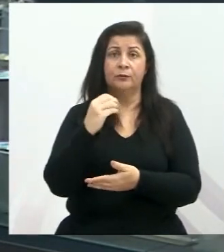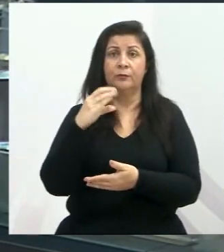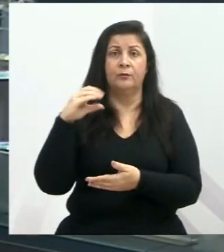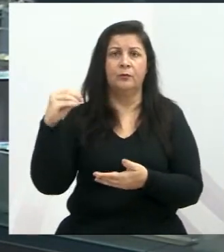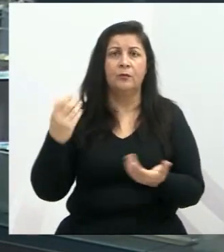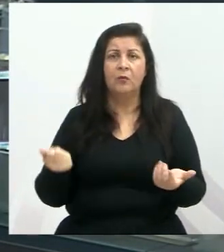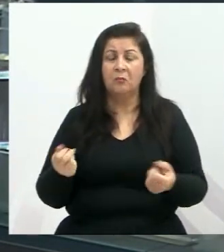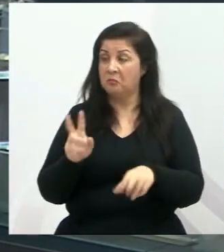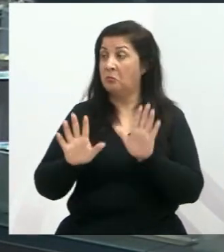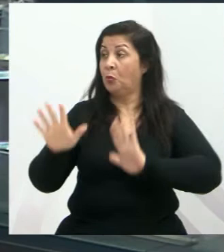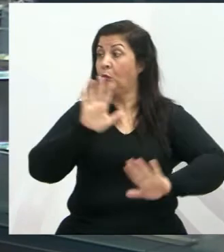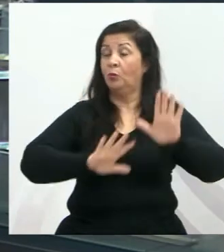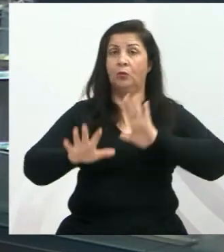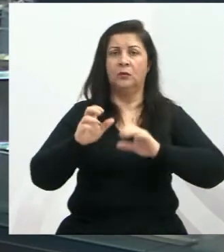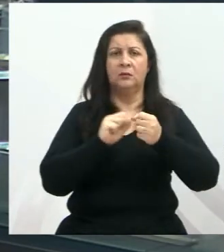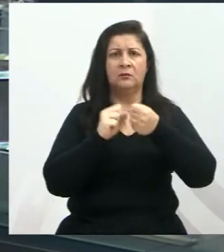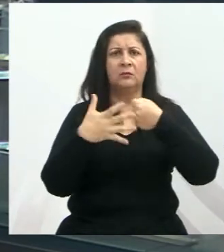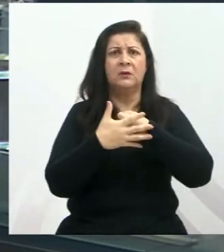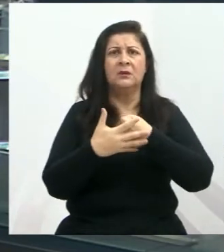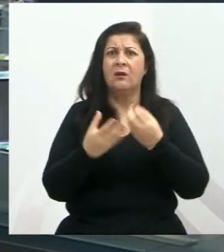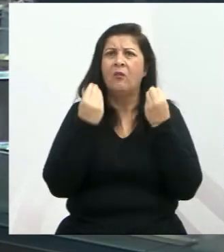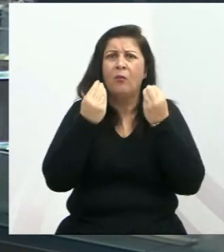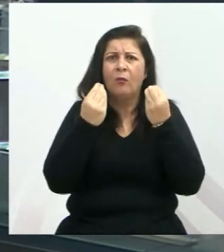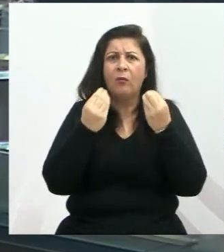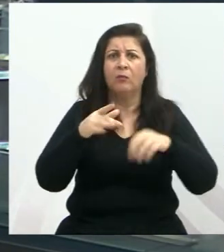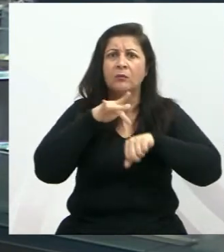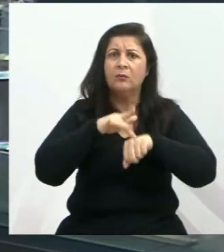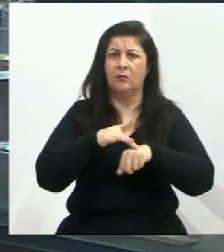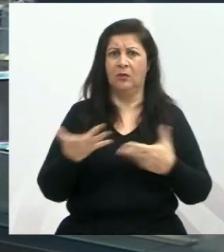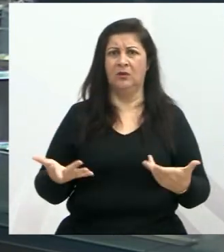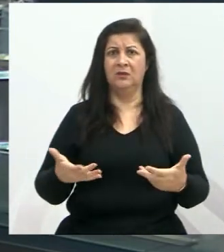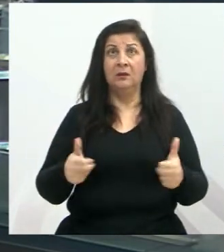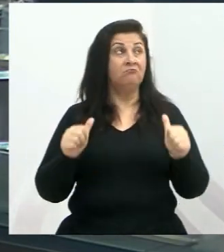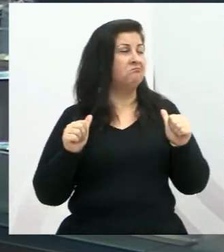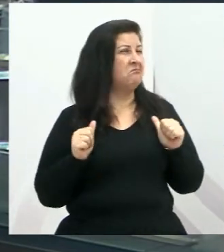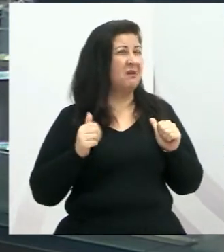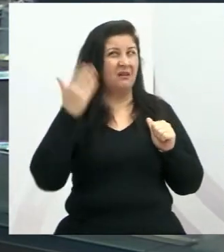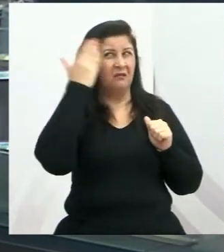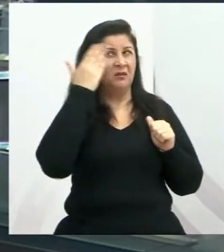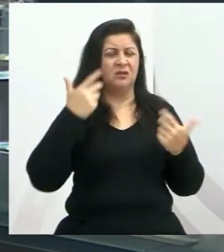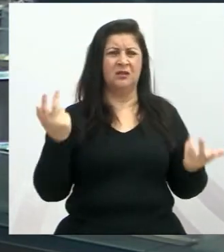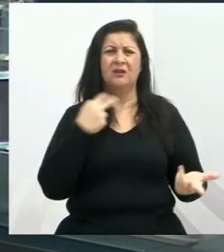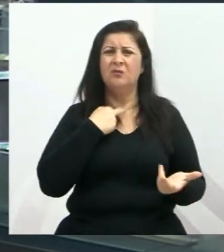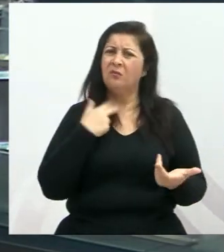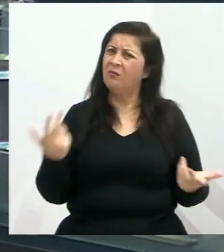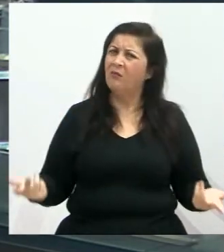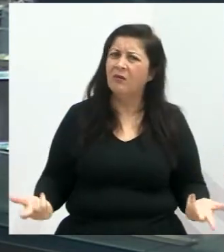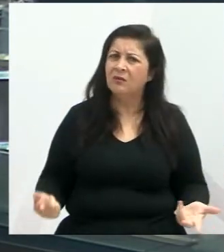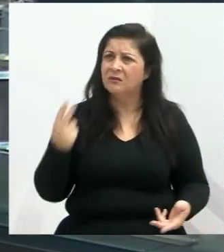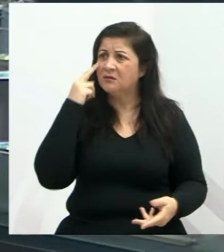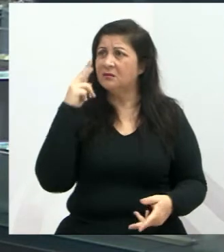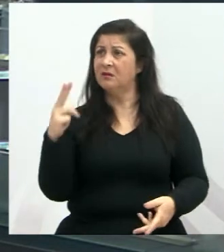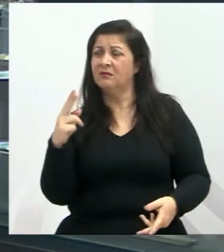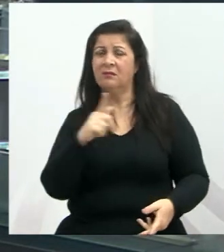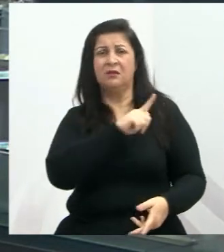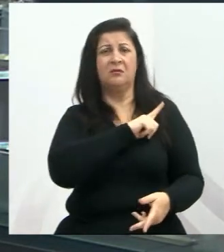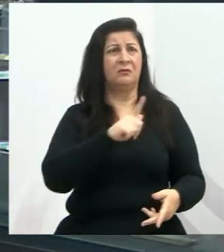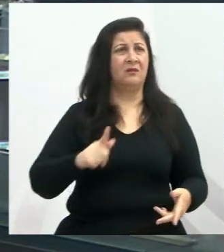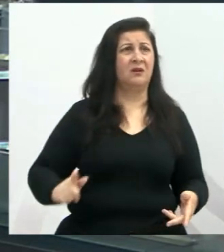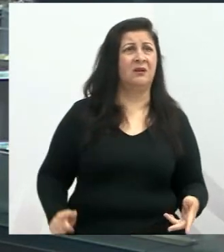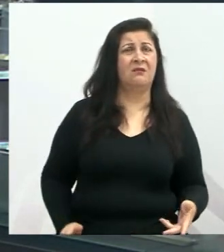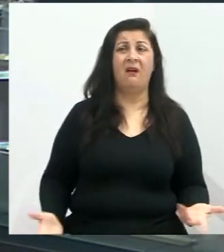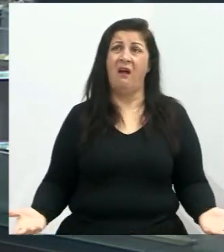do coronavírus. Isso é inadmissível, não dá para ser omisso e daí escutar do poder público que não, a gente não tem